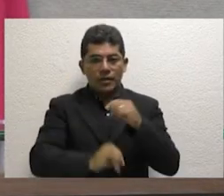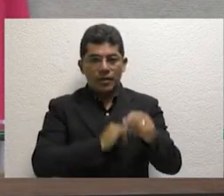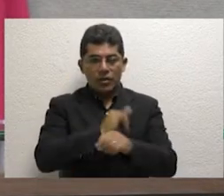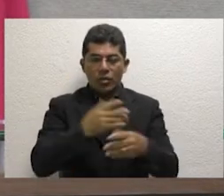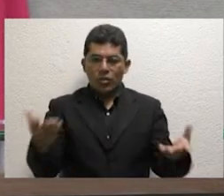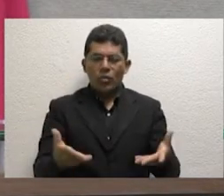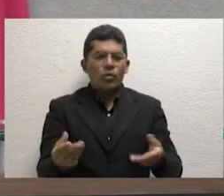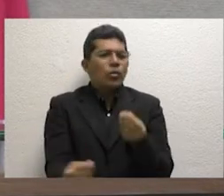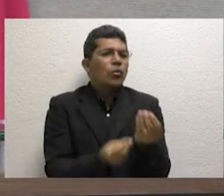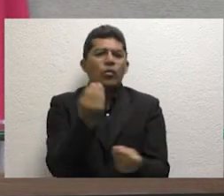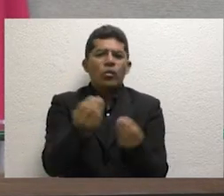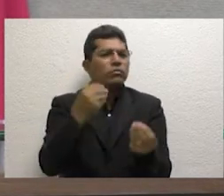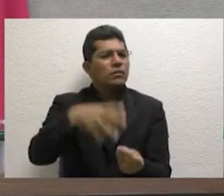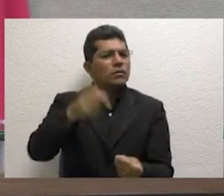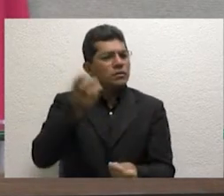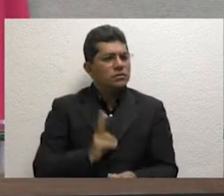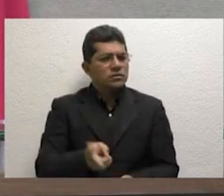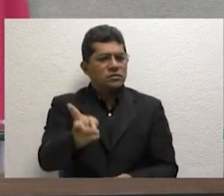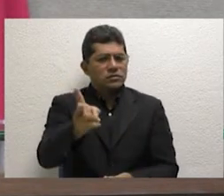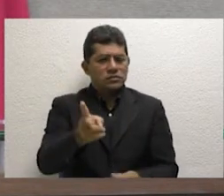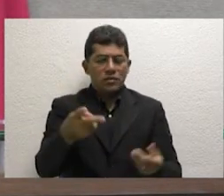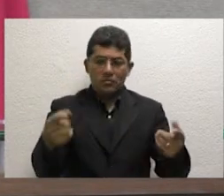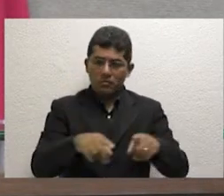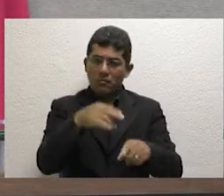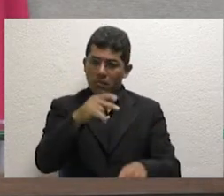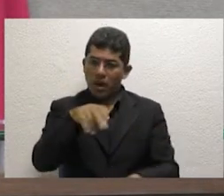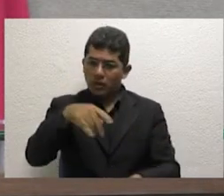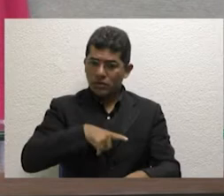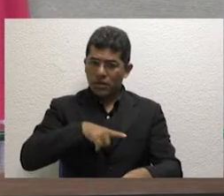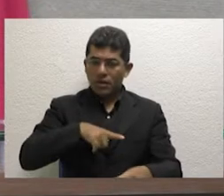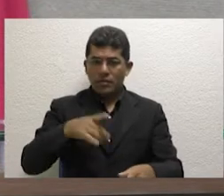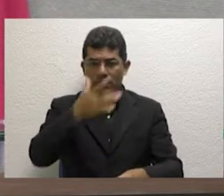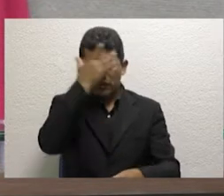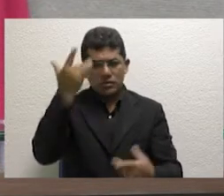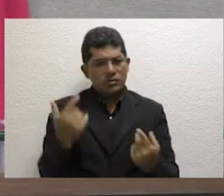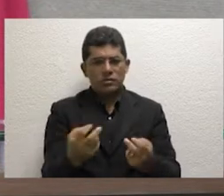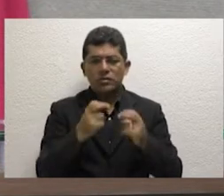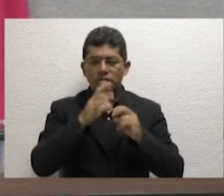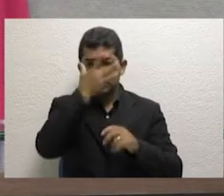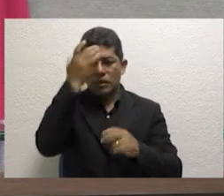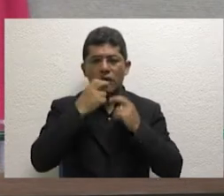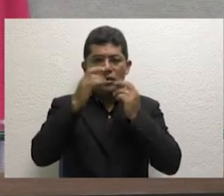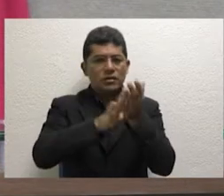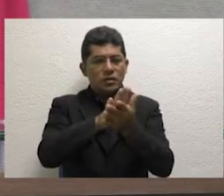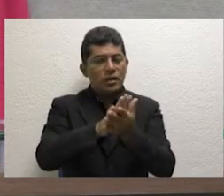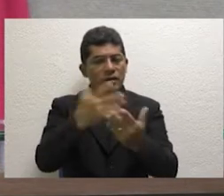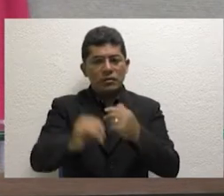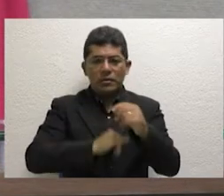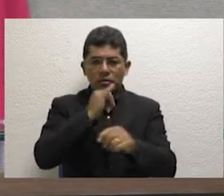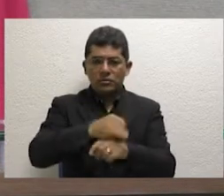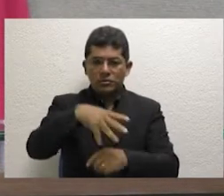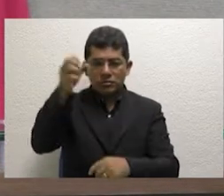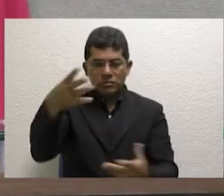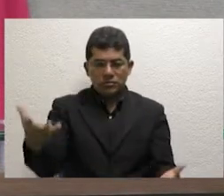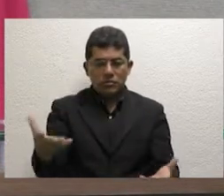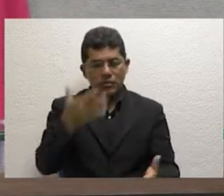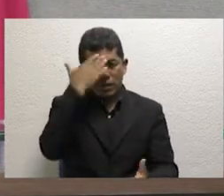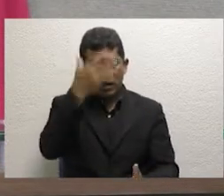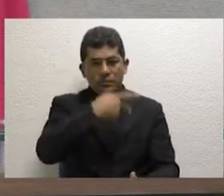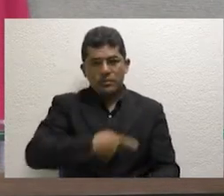reclama, quando tem apagão de água, todo mundo reclama, mas muitas vezes não se grita quando tem apagão da internet. Obrigado, presidente.